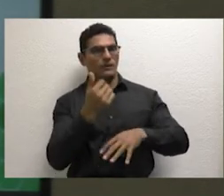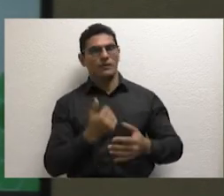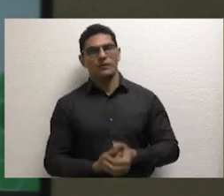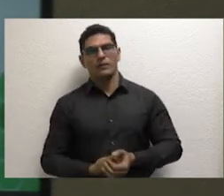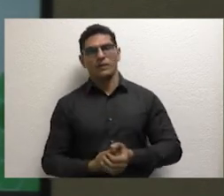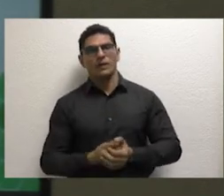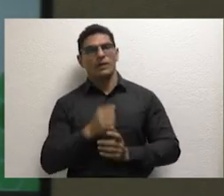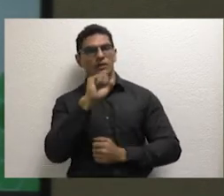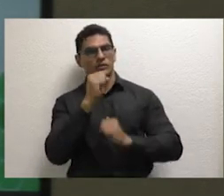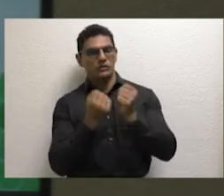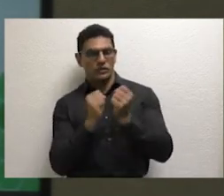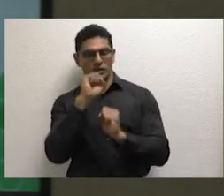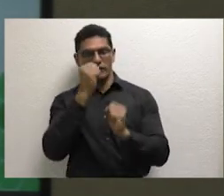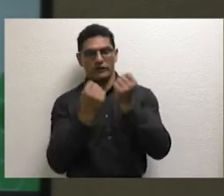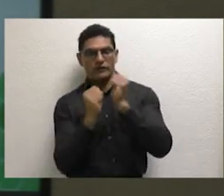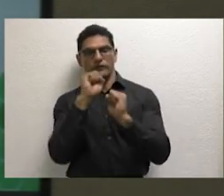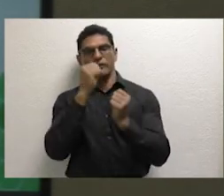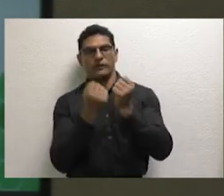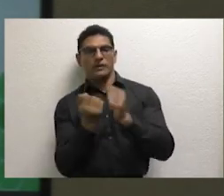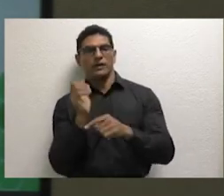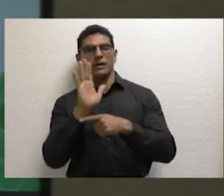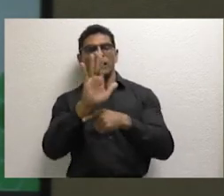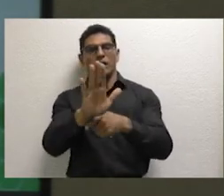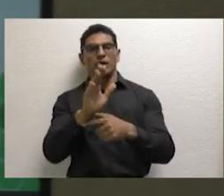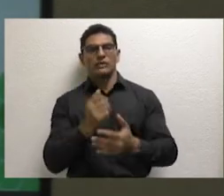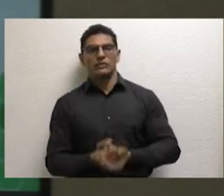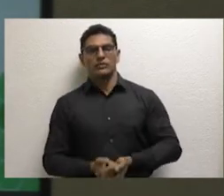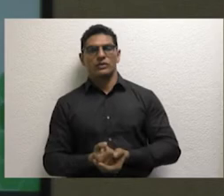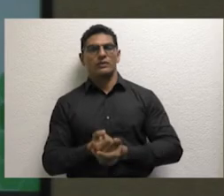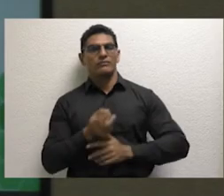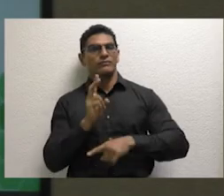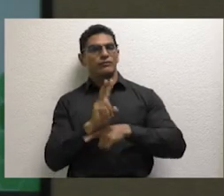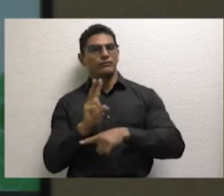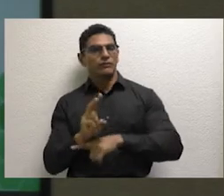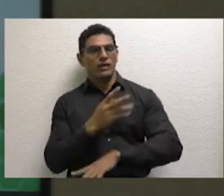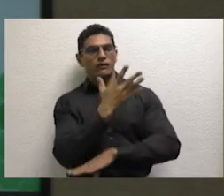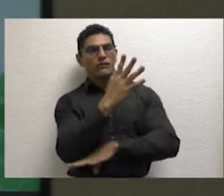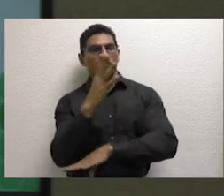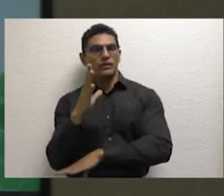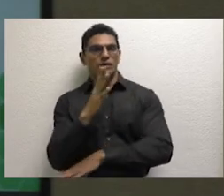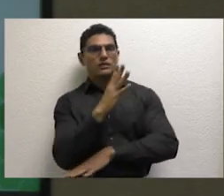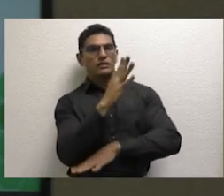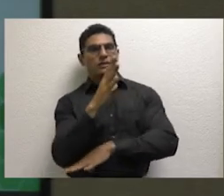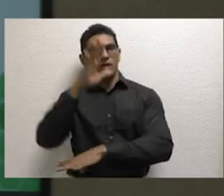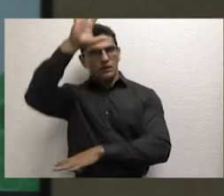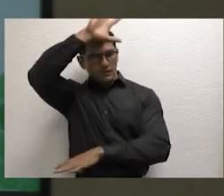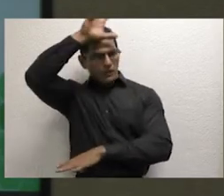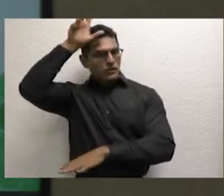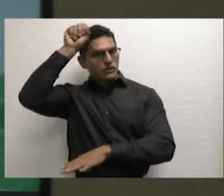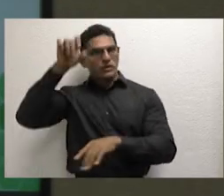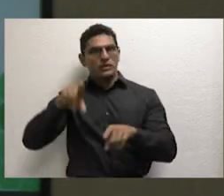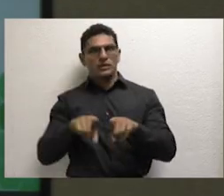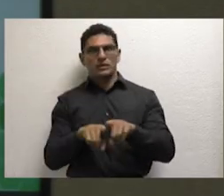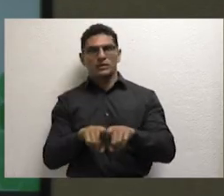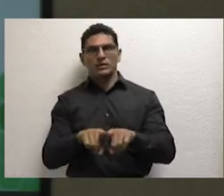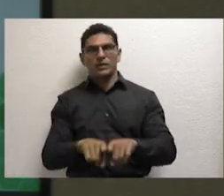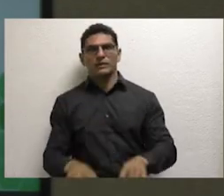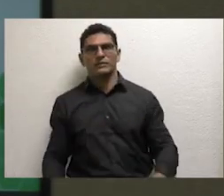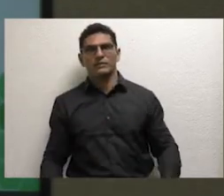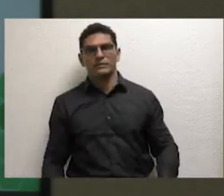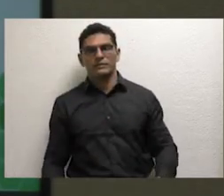modelo zona franca ajuda a preservar a floresta amazônica foi comprovado que